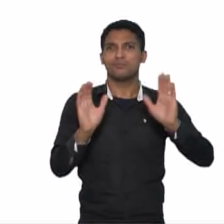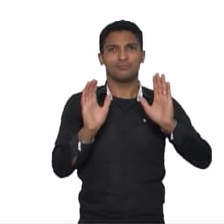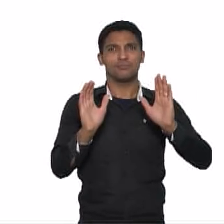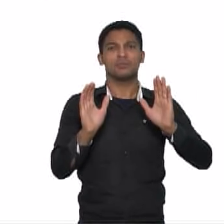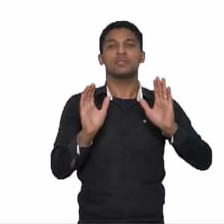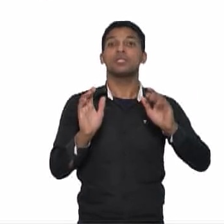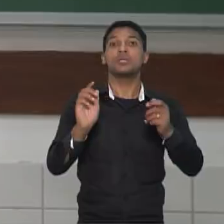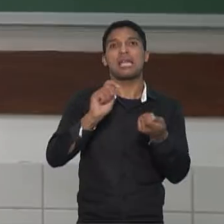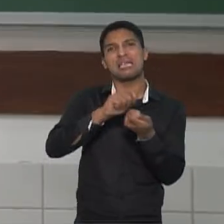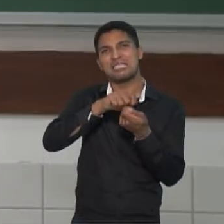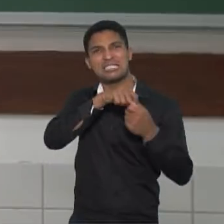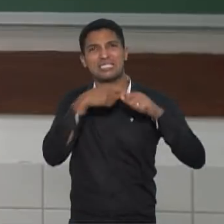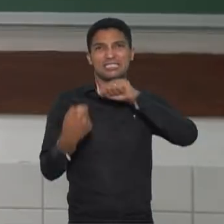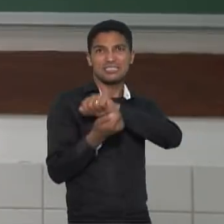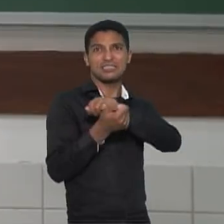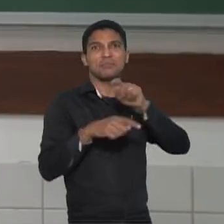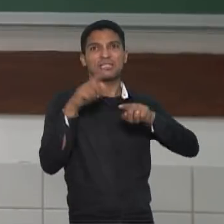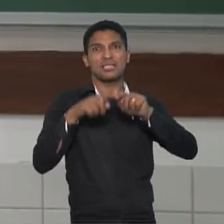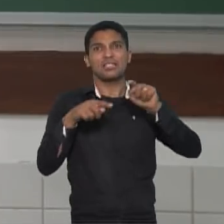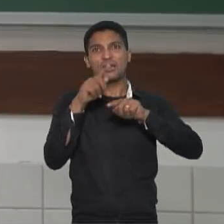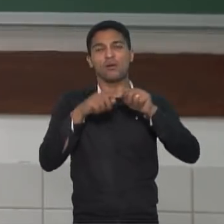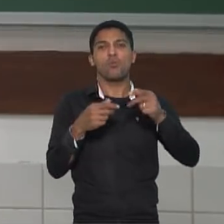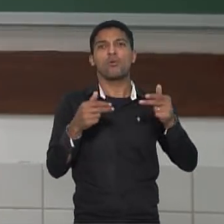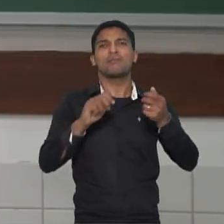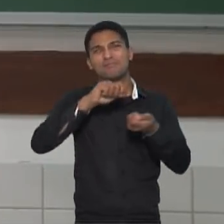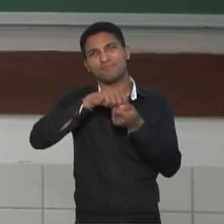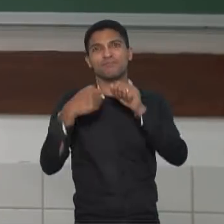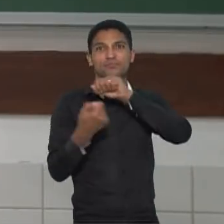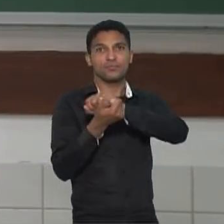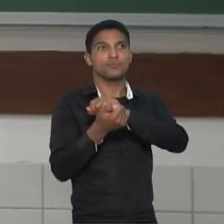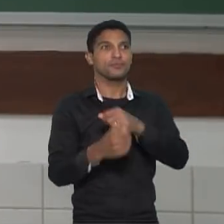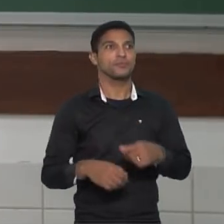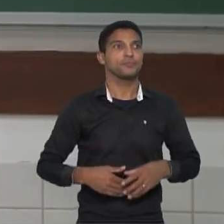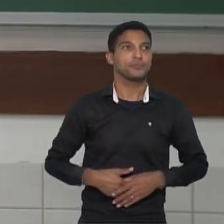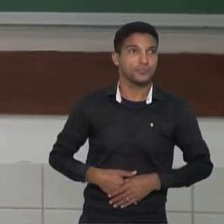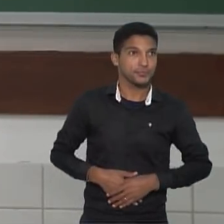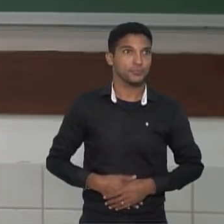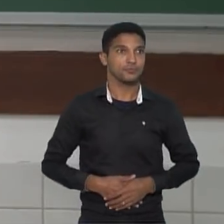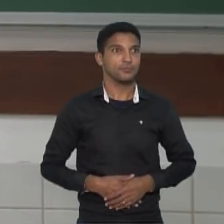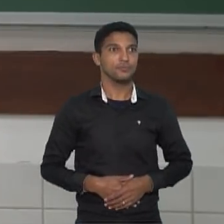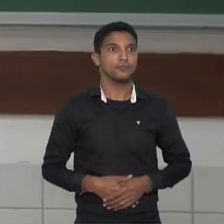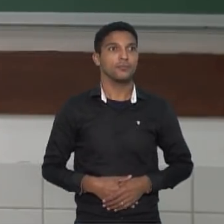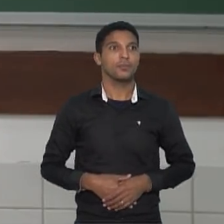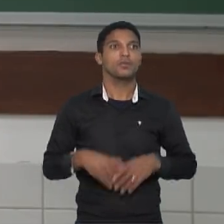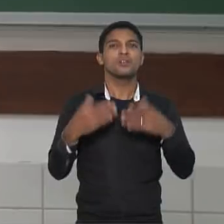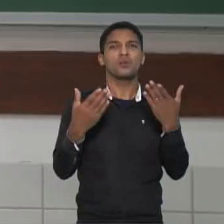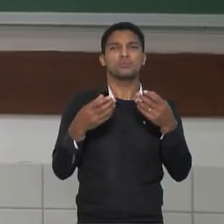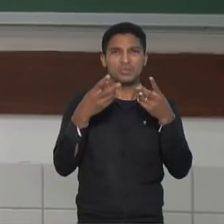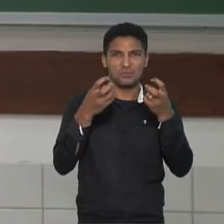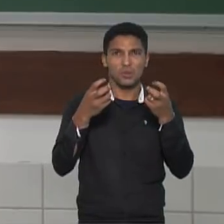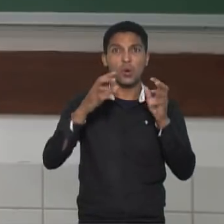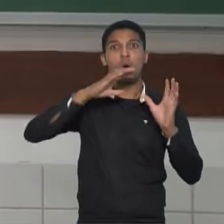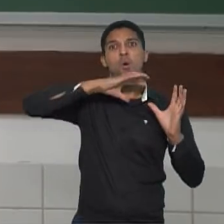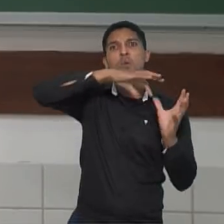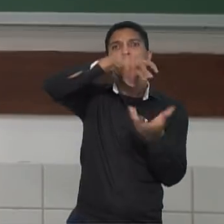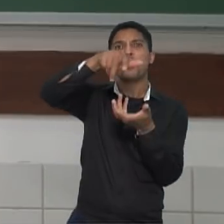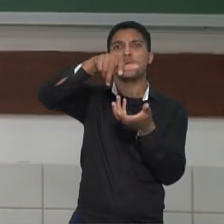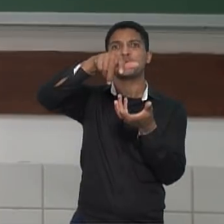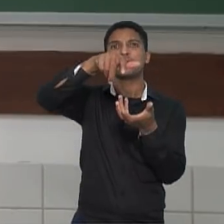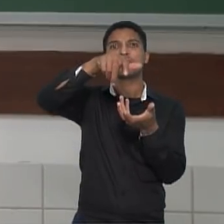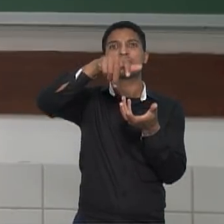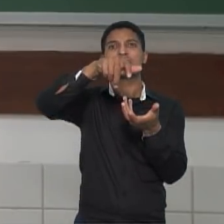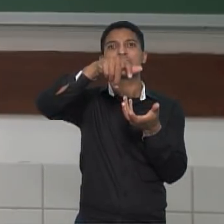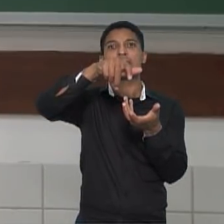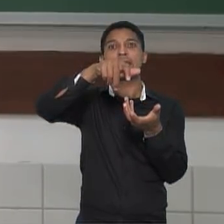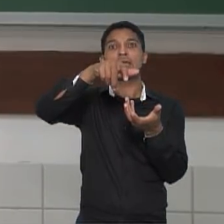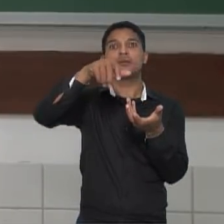global. Então, aqui está trazendo uma questão que mesmo a gente vendo a dificuldade ambiental que a